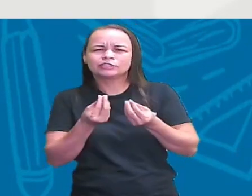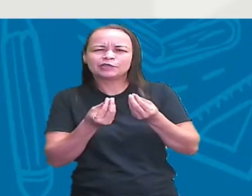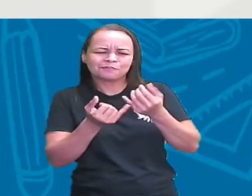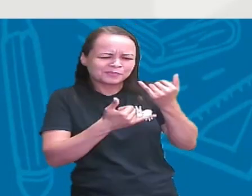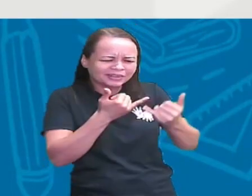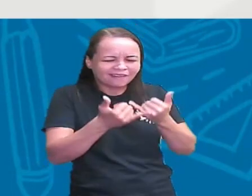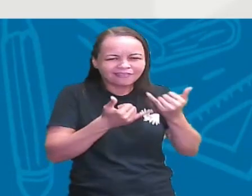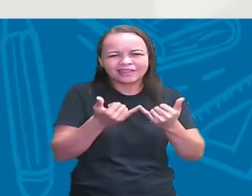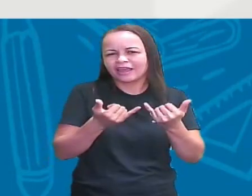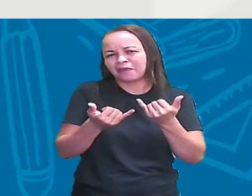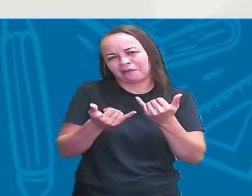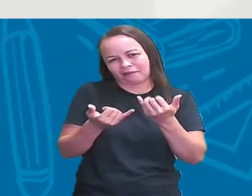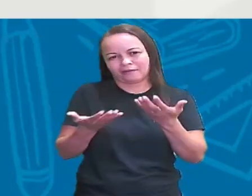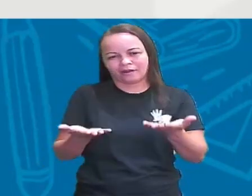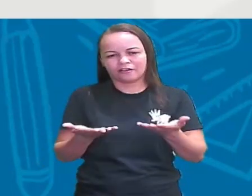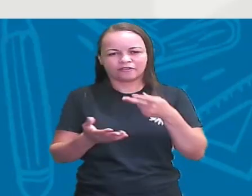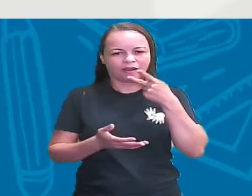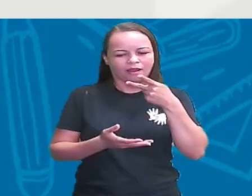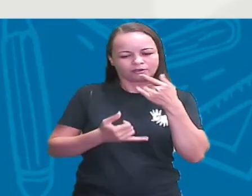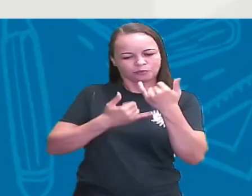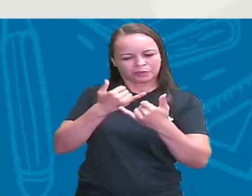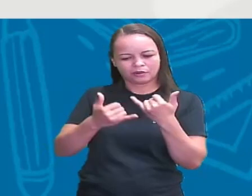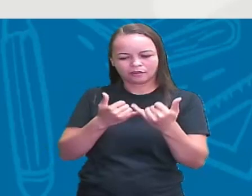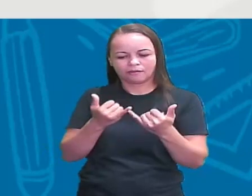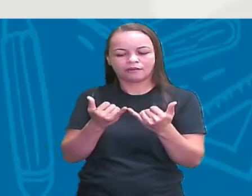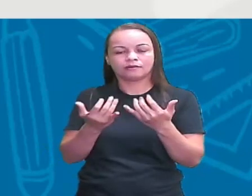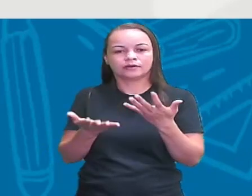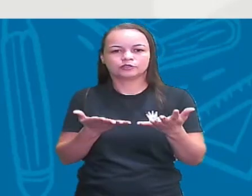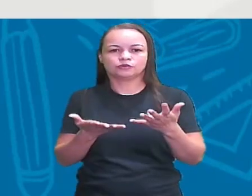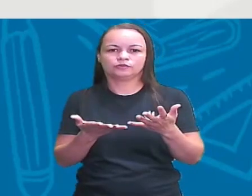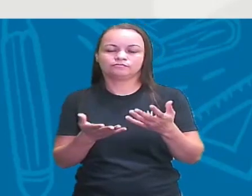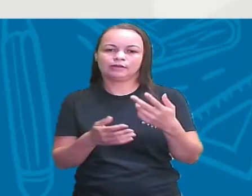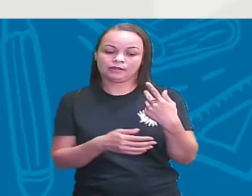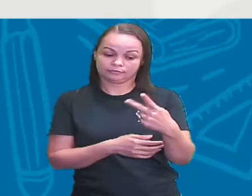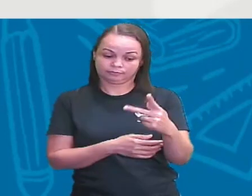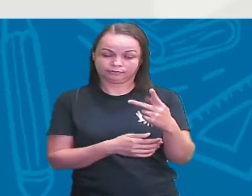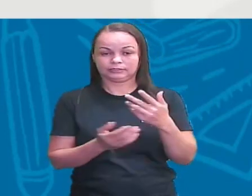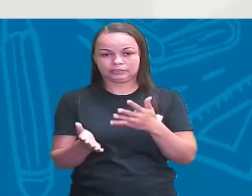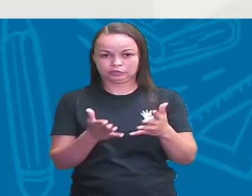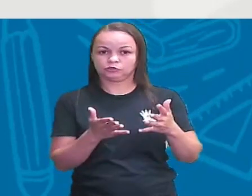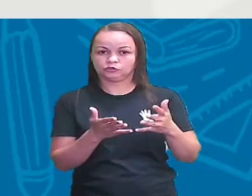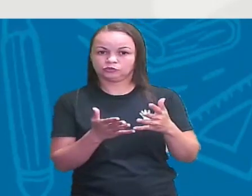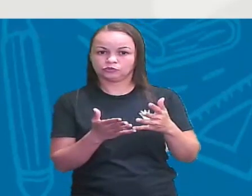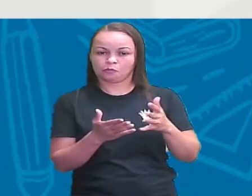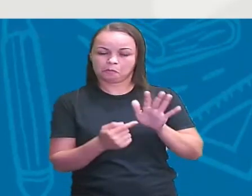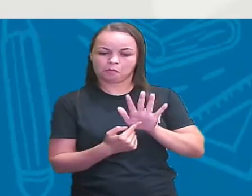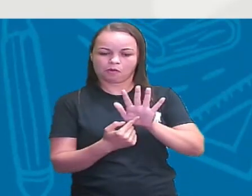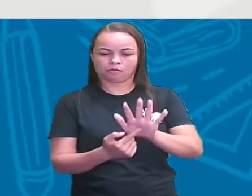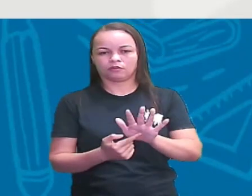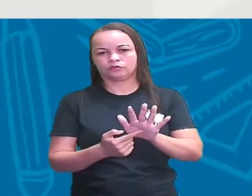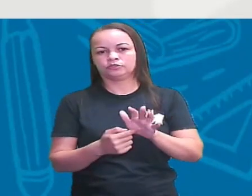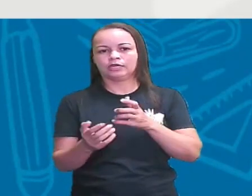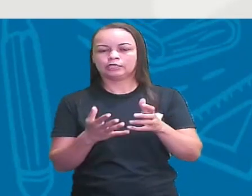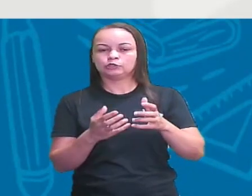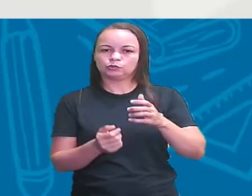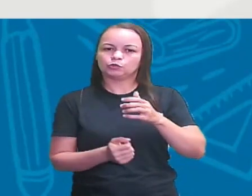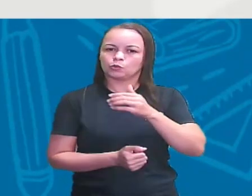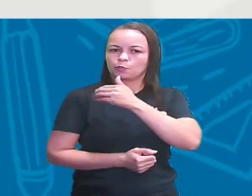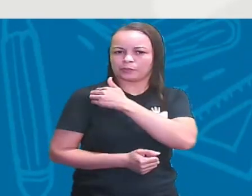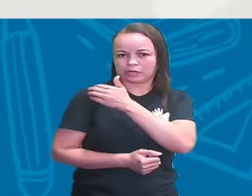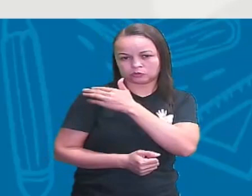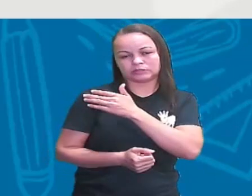tom jocoso, não é? Mas isso se configura, não é? Num preconceito,